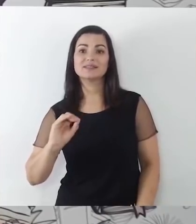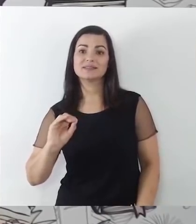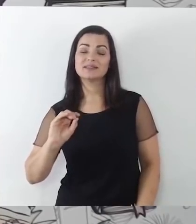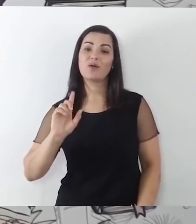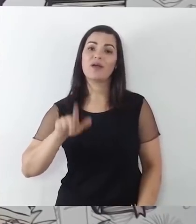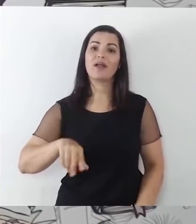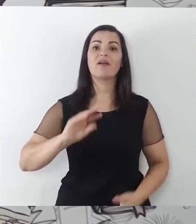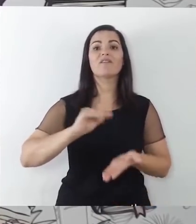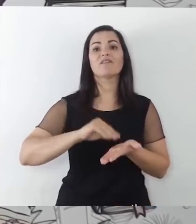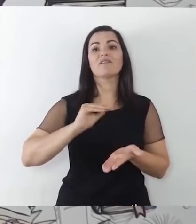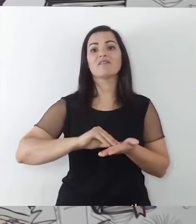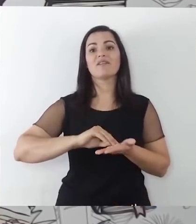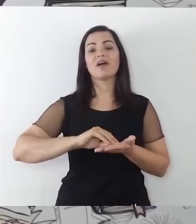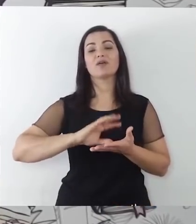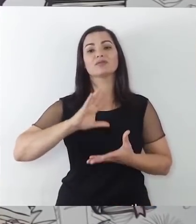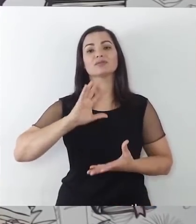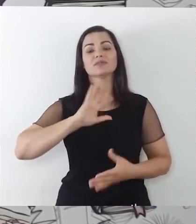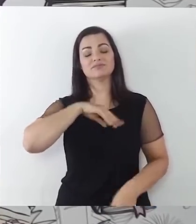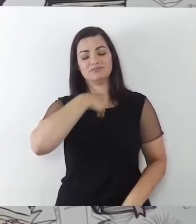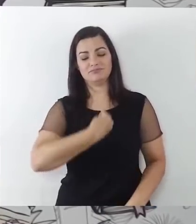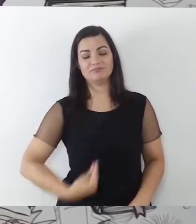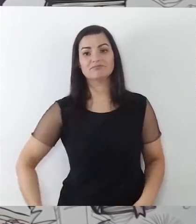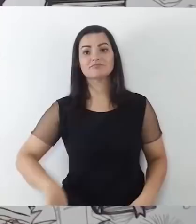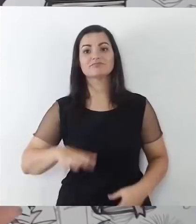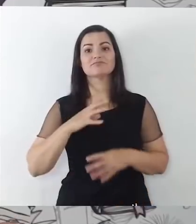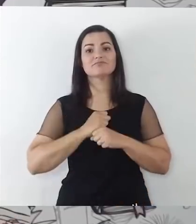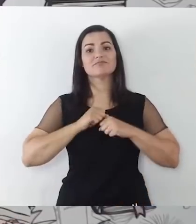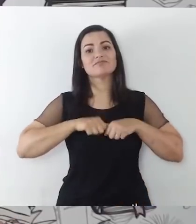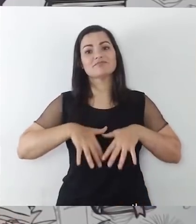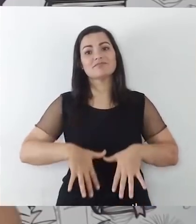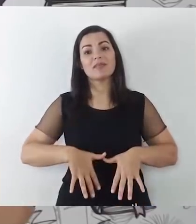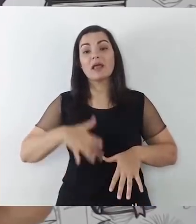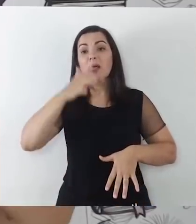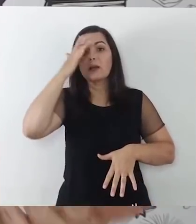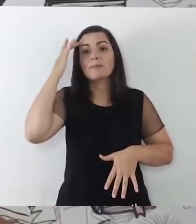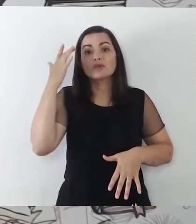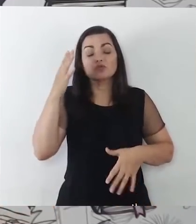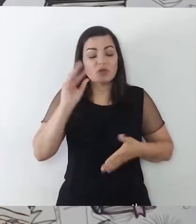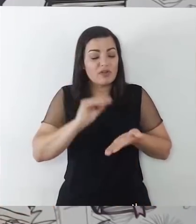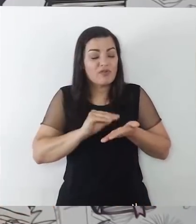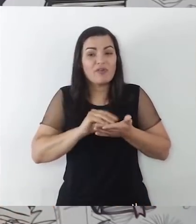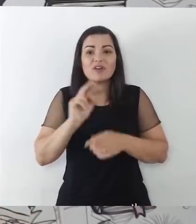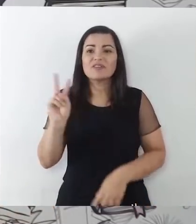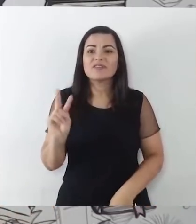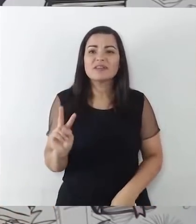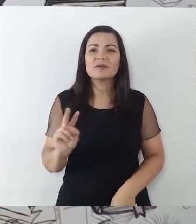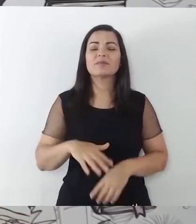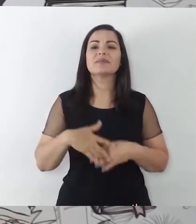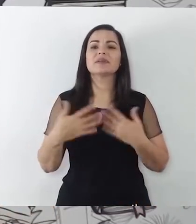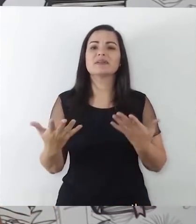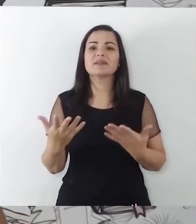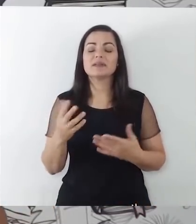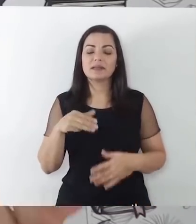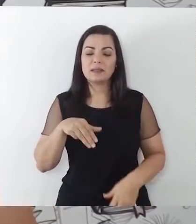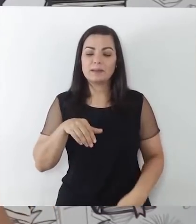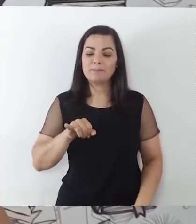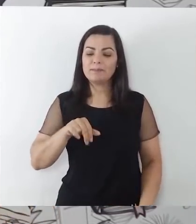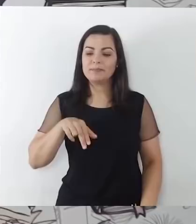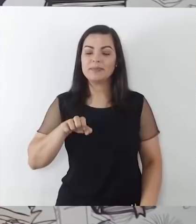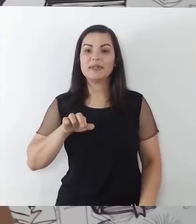na segunda-feira qual é o pedacinho que você vai me contar, tá bom? E assim por diante. Então, ele vai